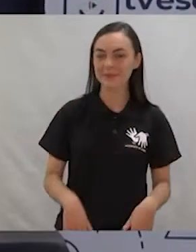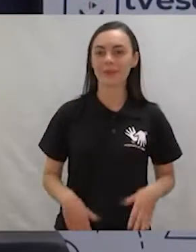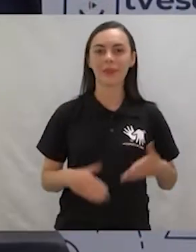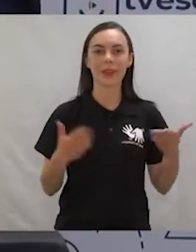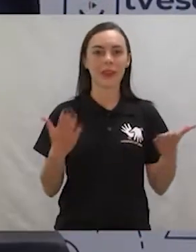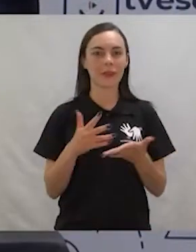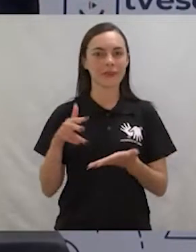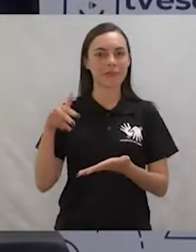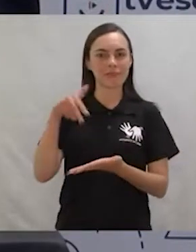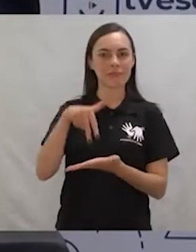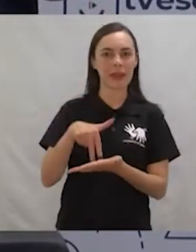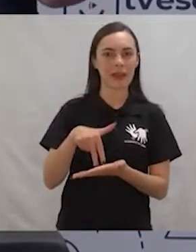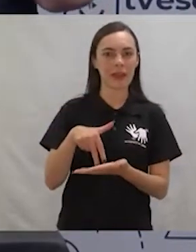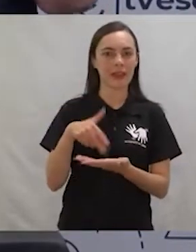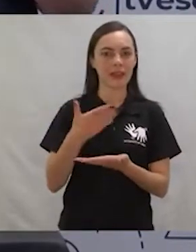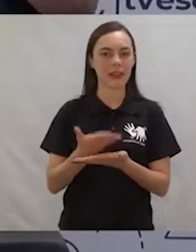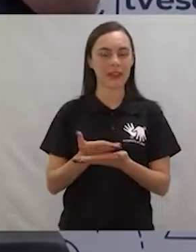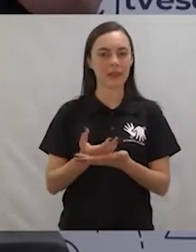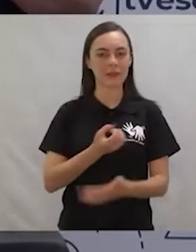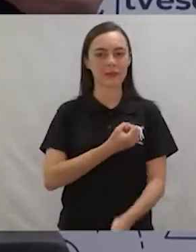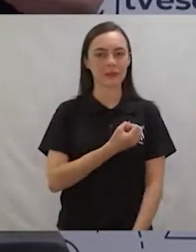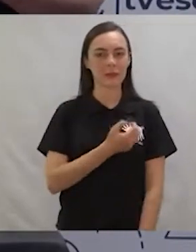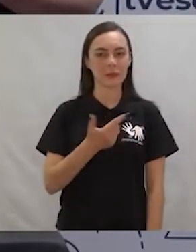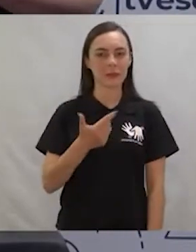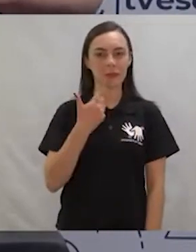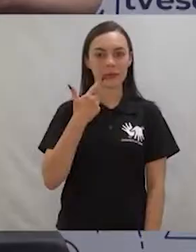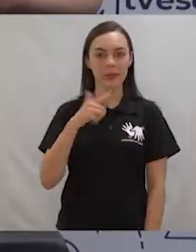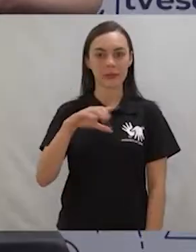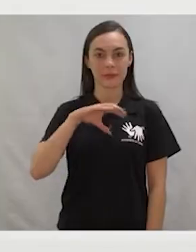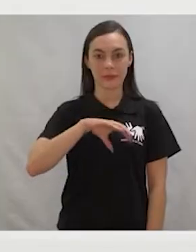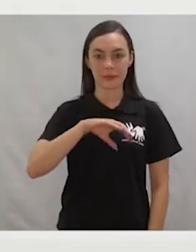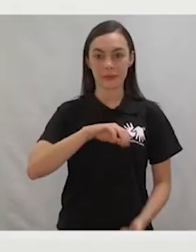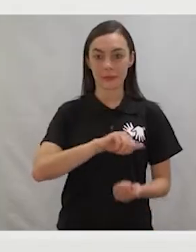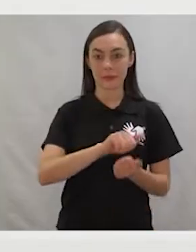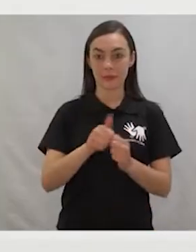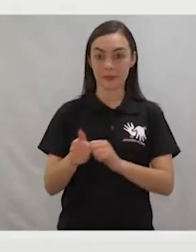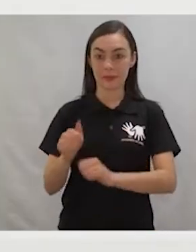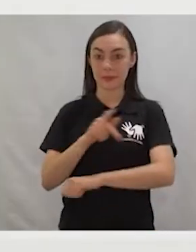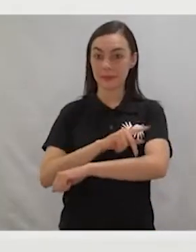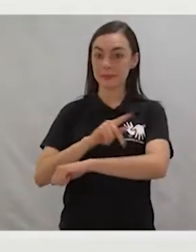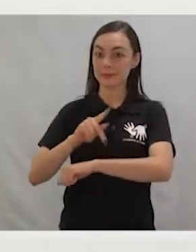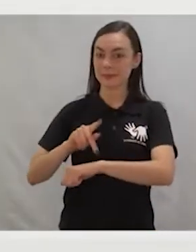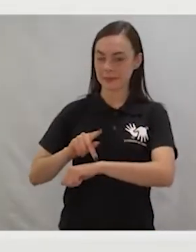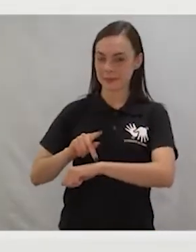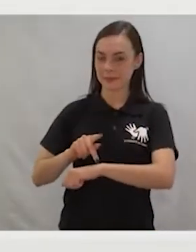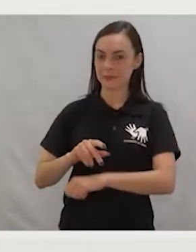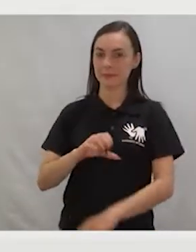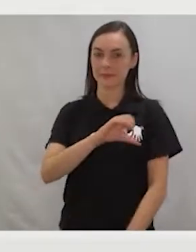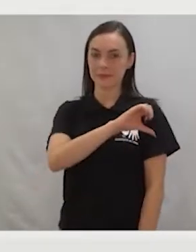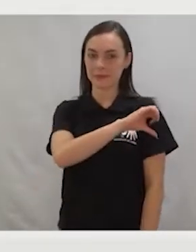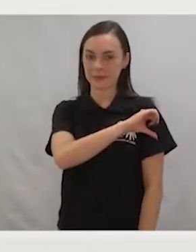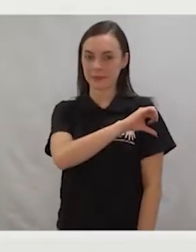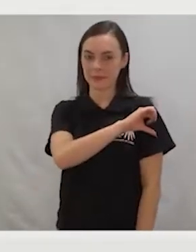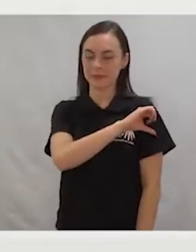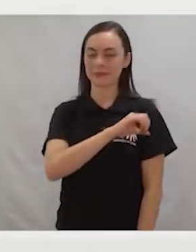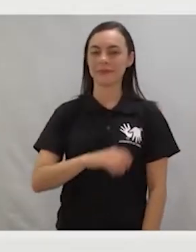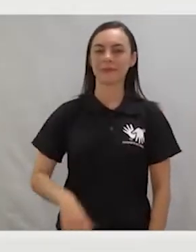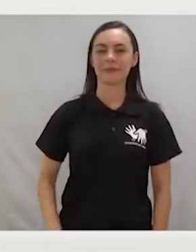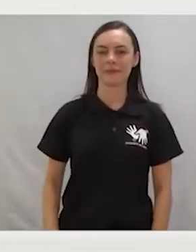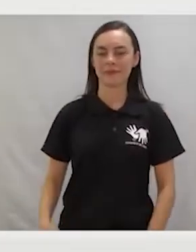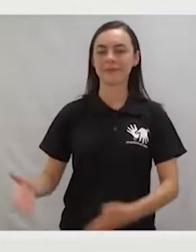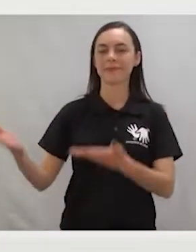vocês. Estamos aqui, aula de número 2 de Língua Portuguesa, Adequação Pedagógica, do nono